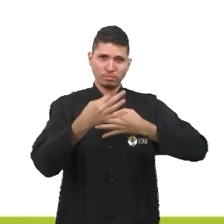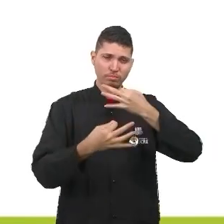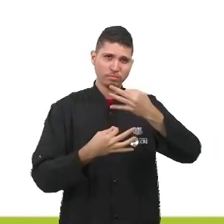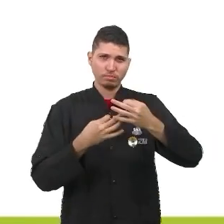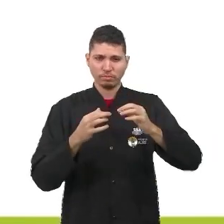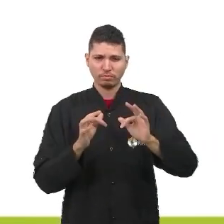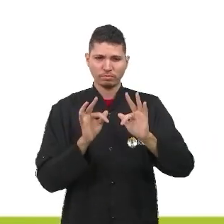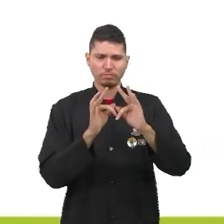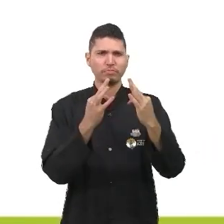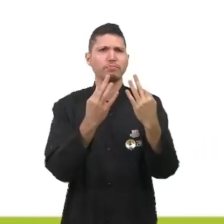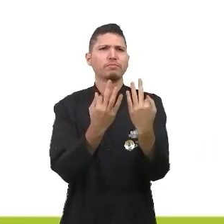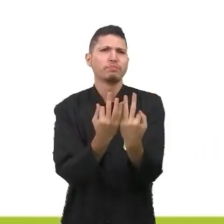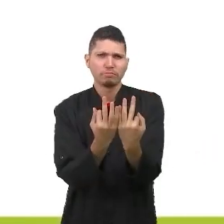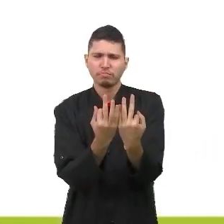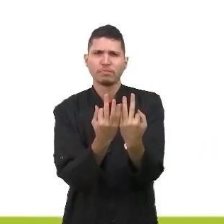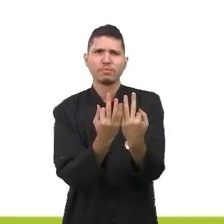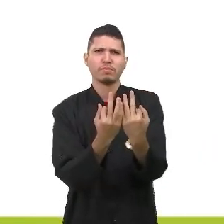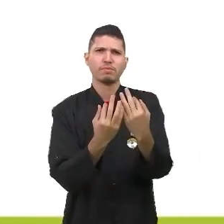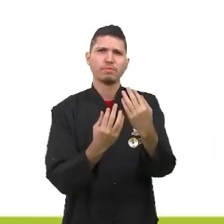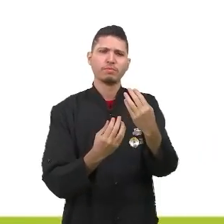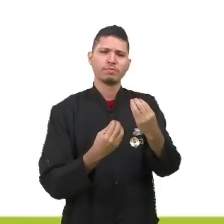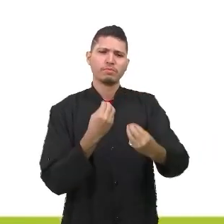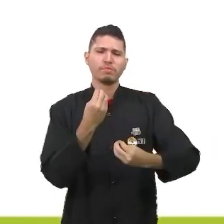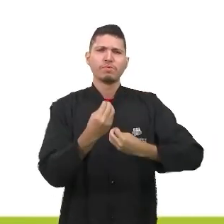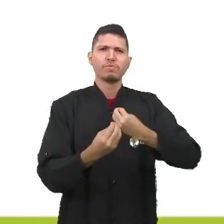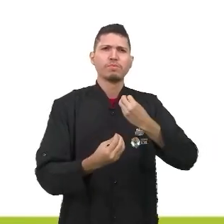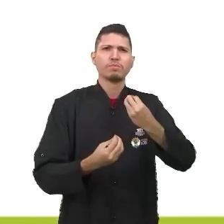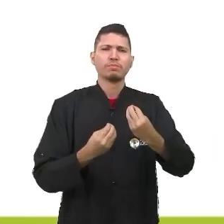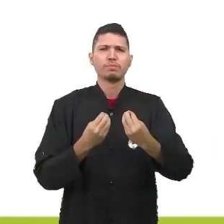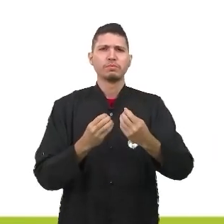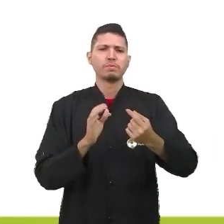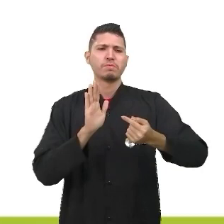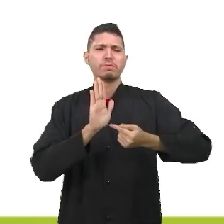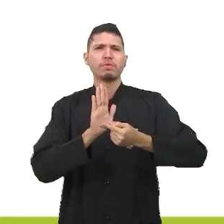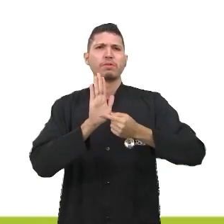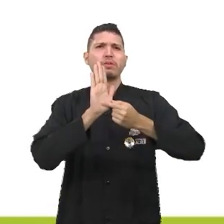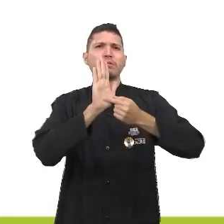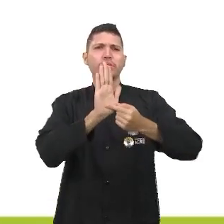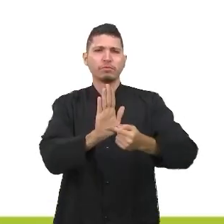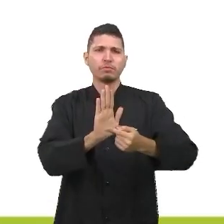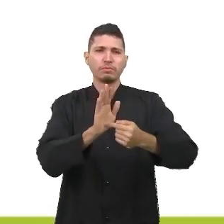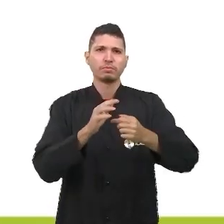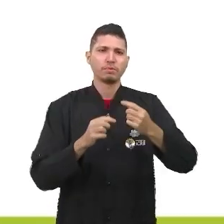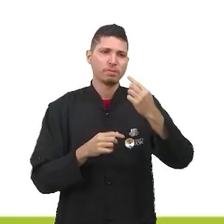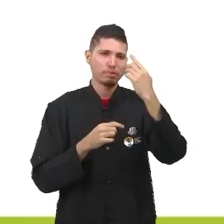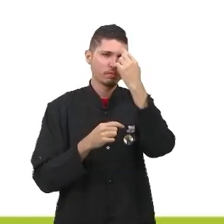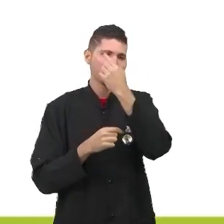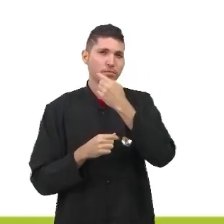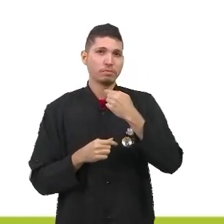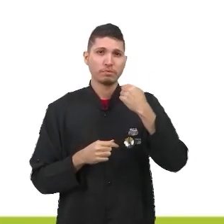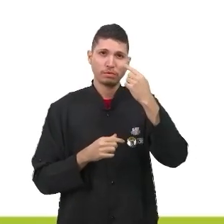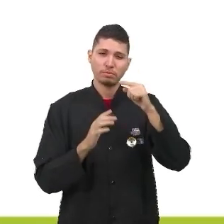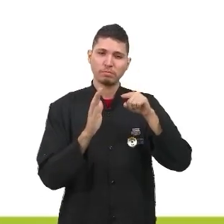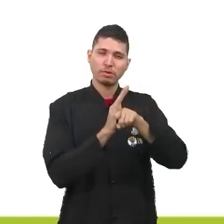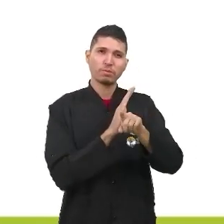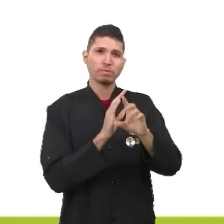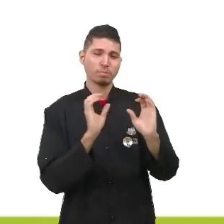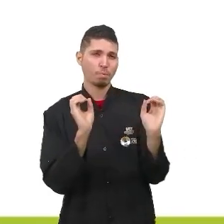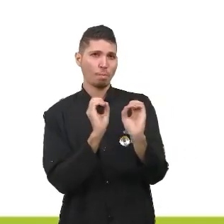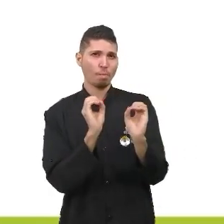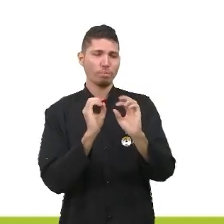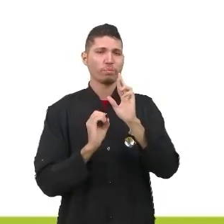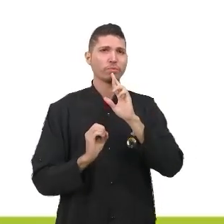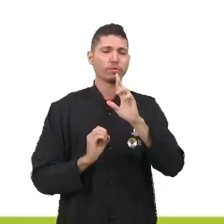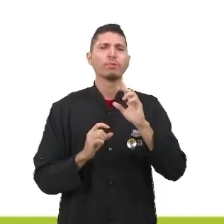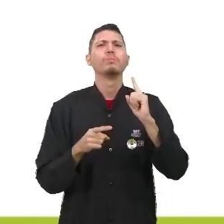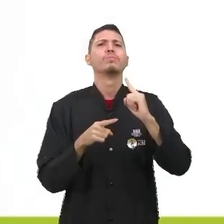a família brasileira se apresenta. Por isso, pintou num quadro em que a expressão dos rostos revela perguntas sem respostas. Por quê? Porque